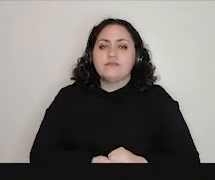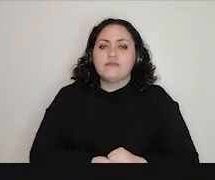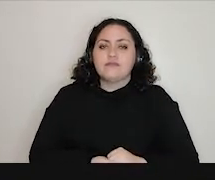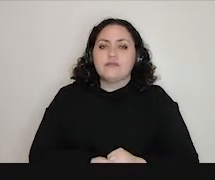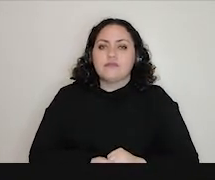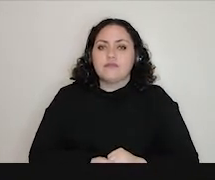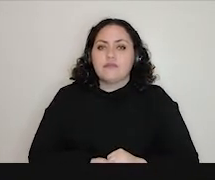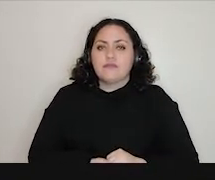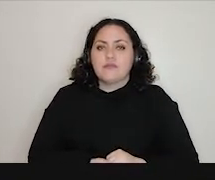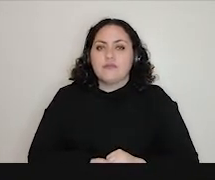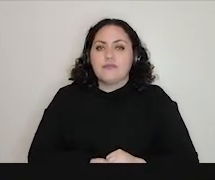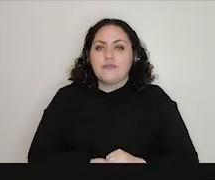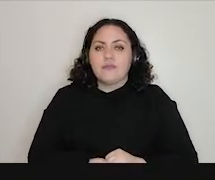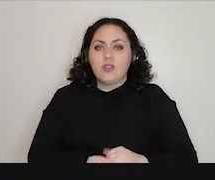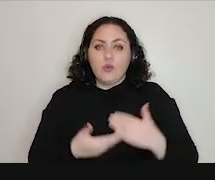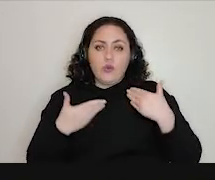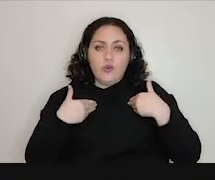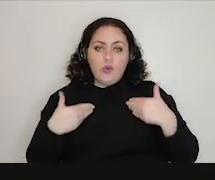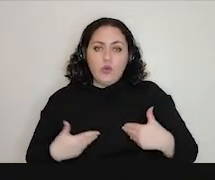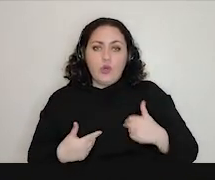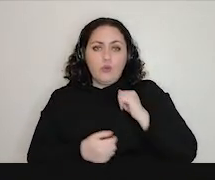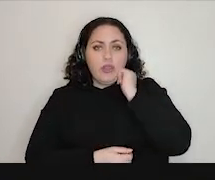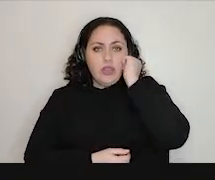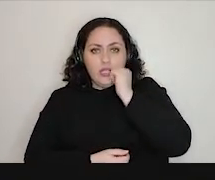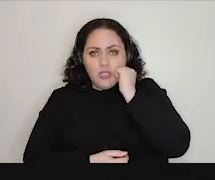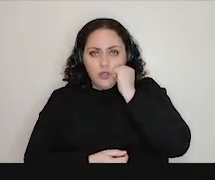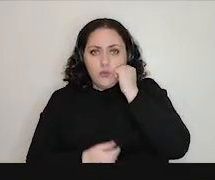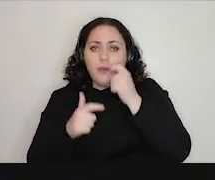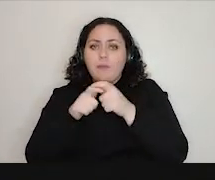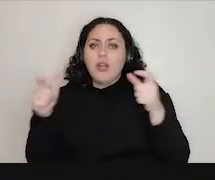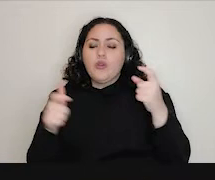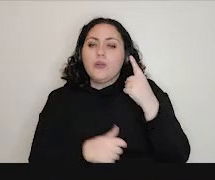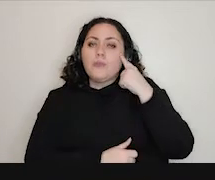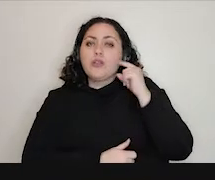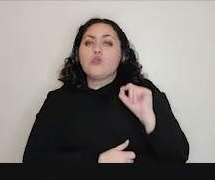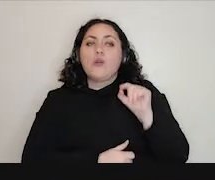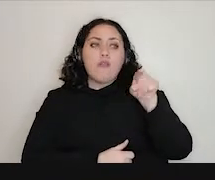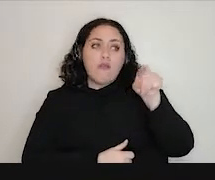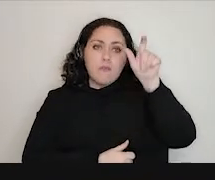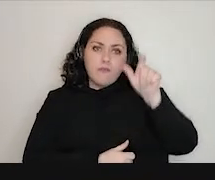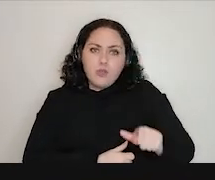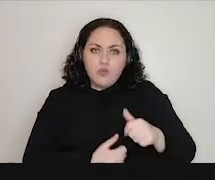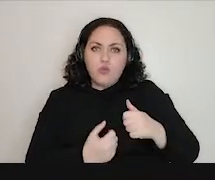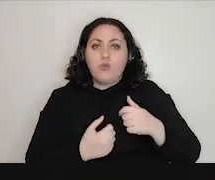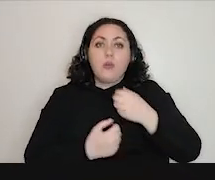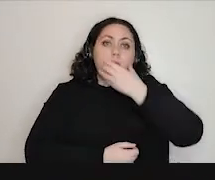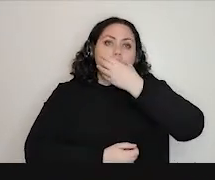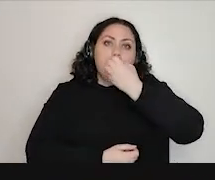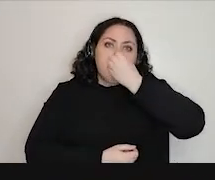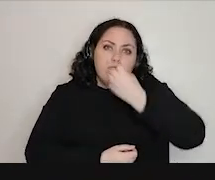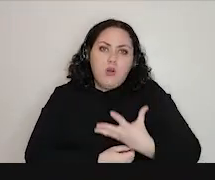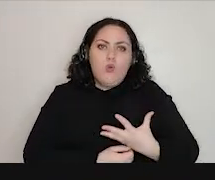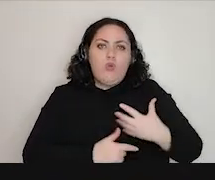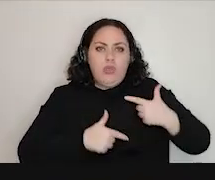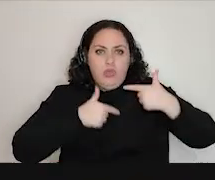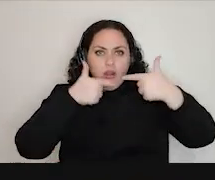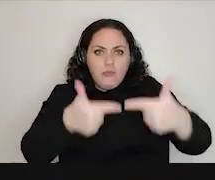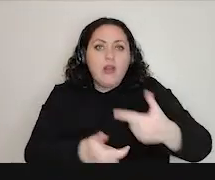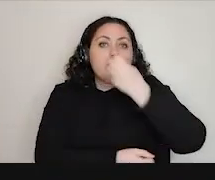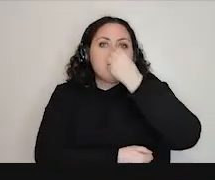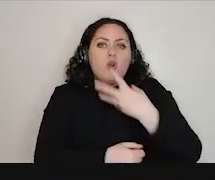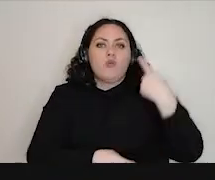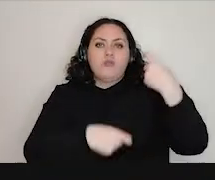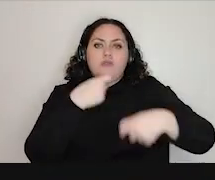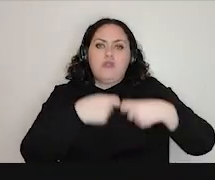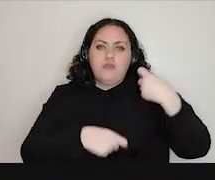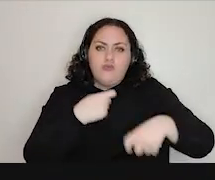negro, né, ele sempre foi visto como aquele corpo que é bom para o trabalho e que é bom para o sexo. Então, o corpo da